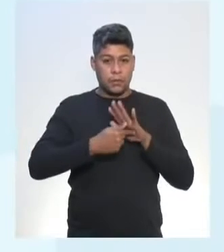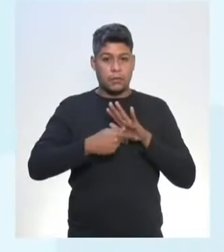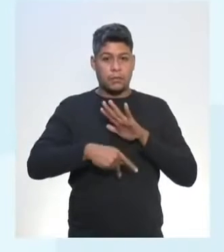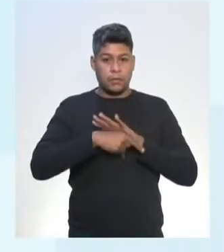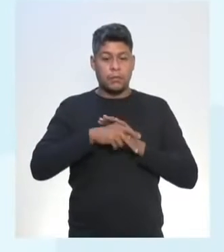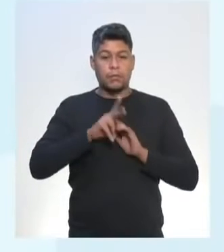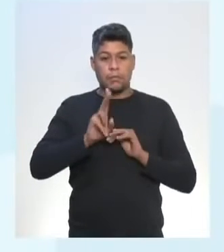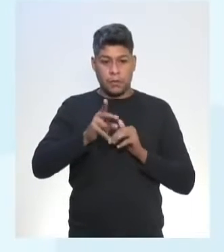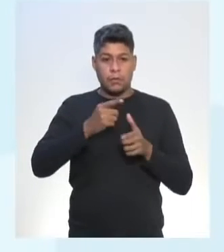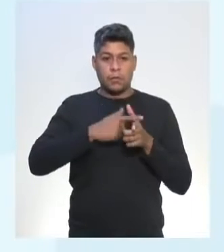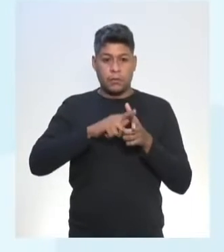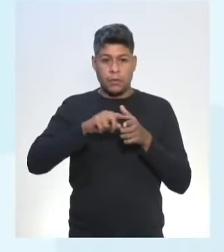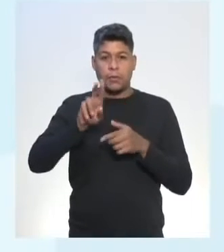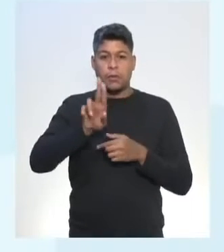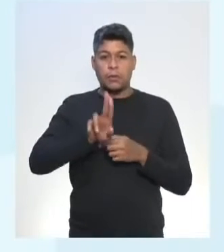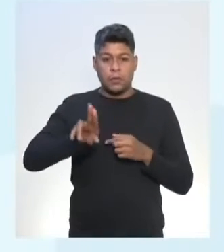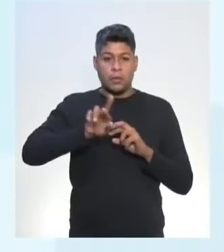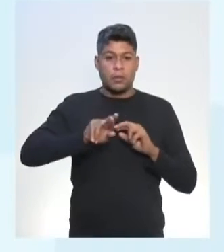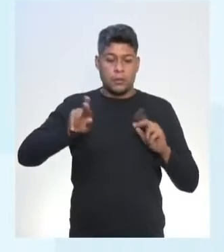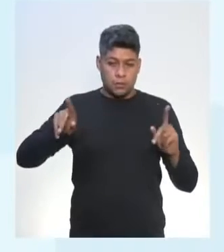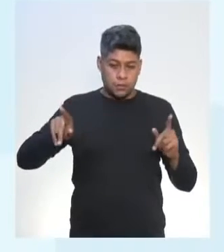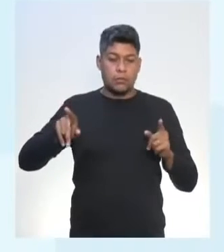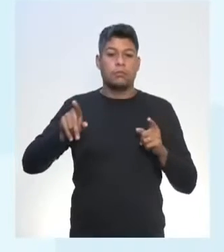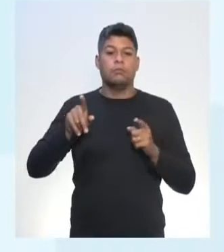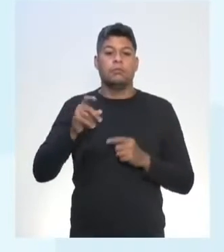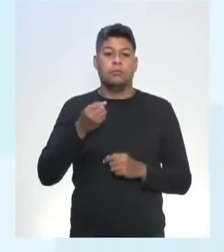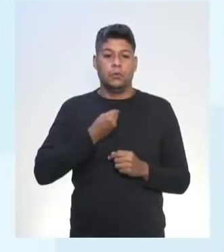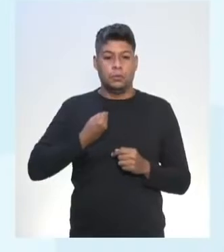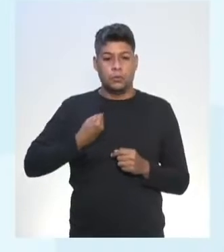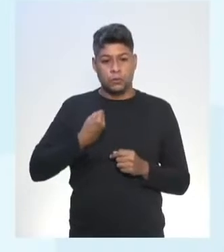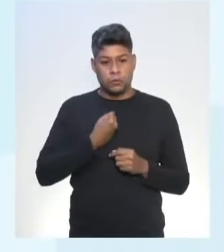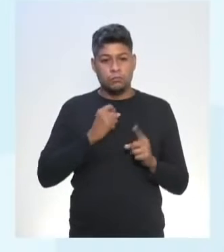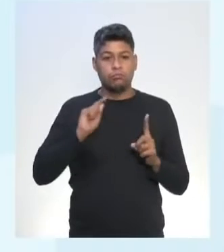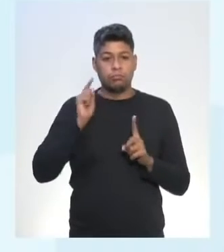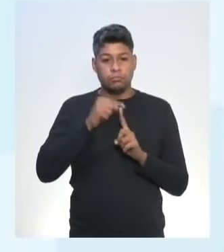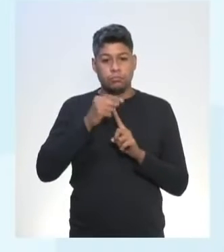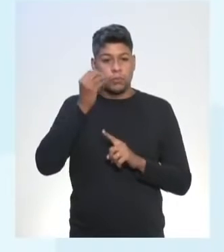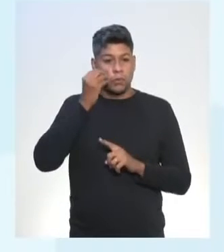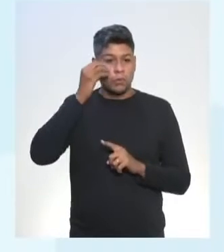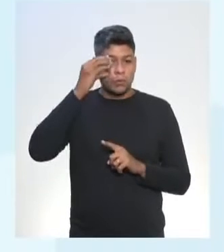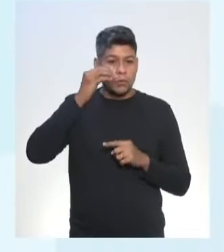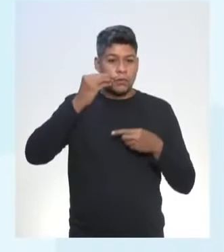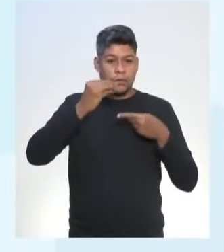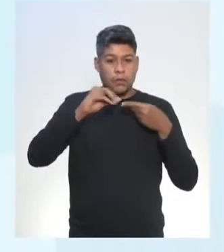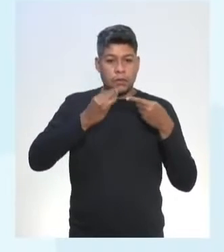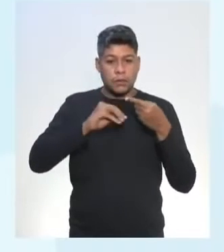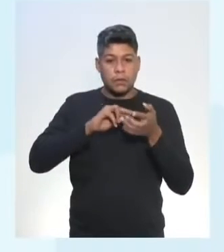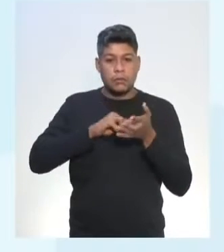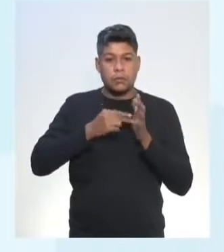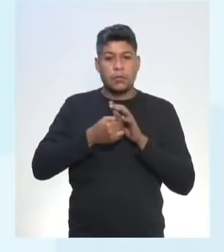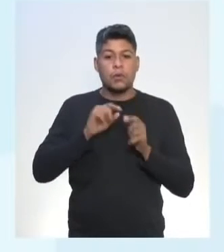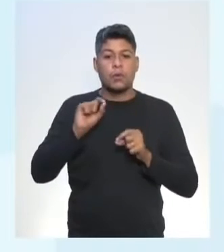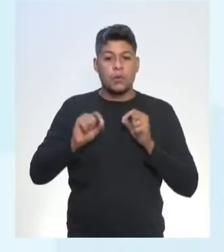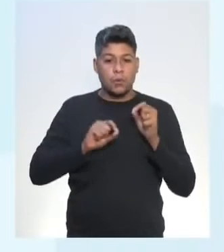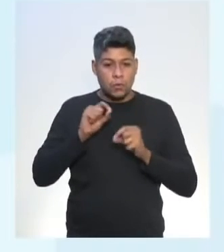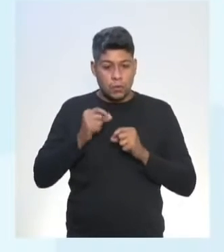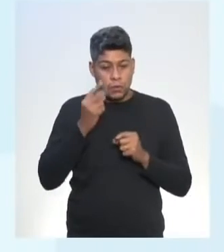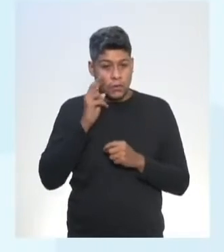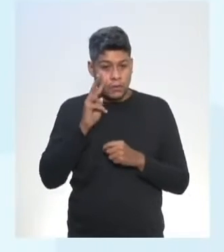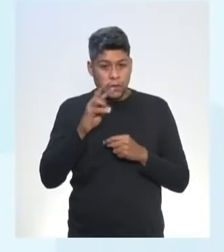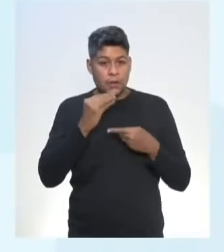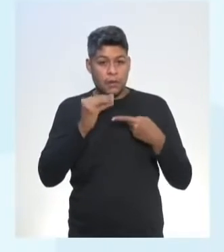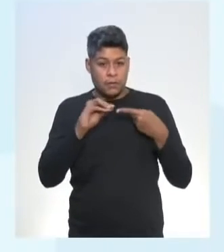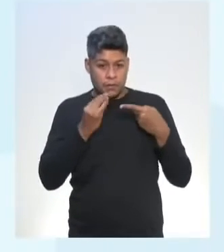um mesmo problema utilizando diferentes algoritmos objetos de conhecimento fração e seus significados a velha e boa